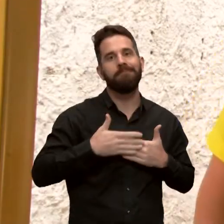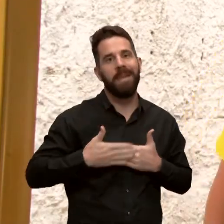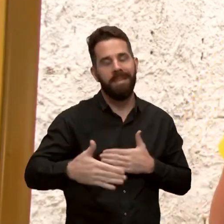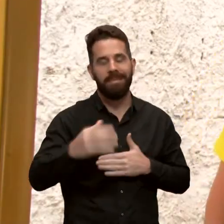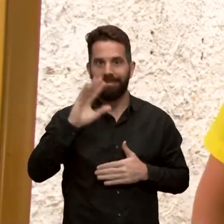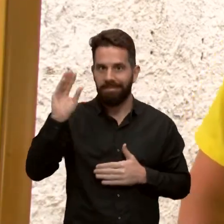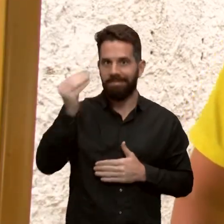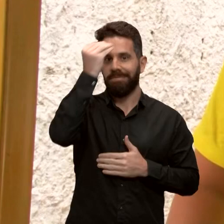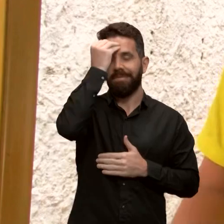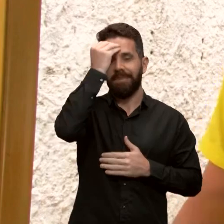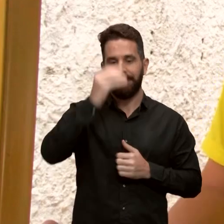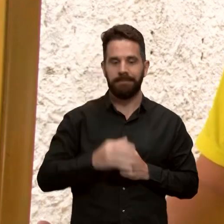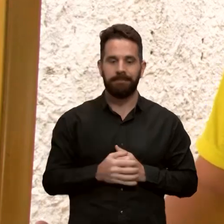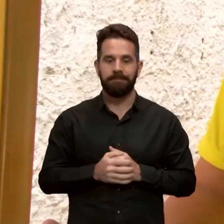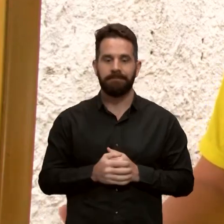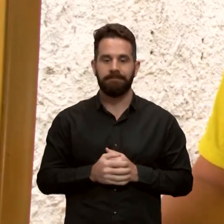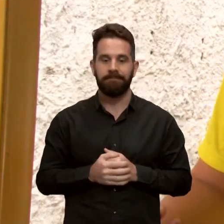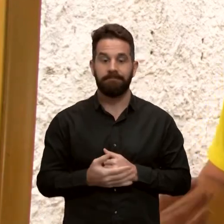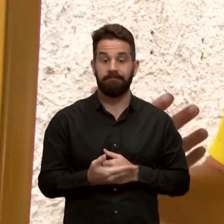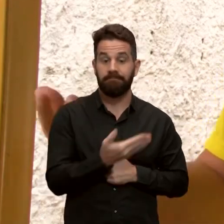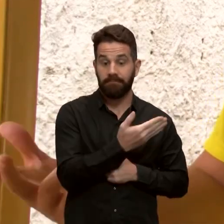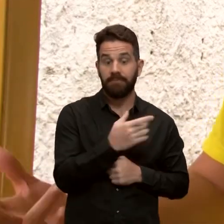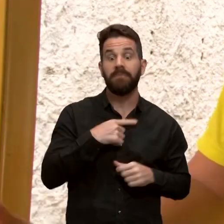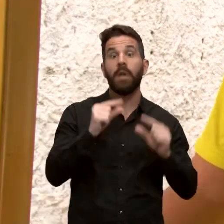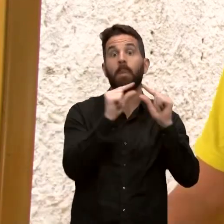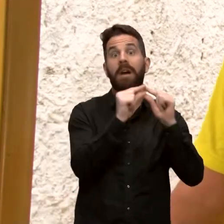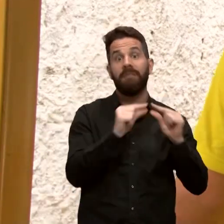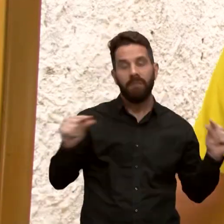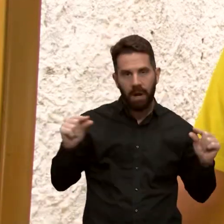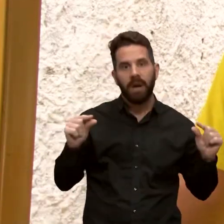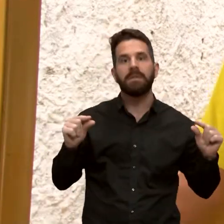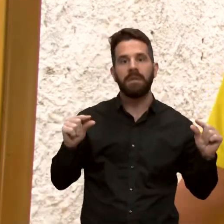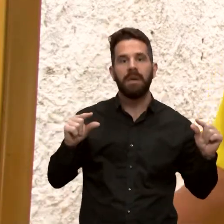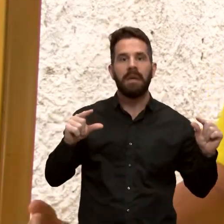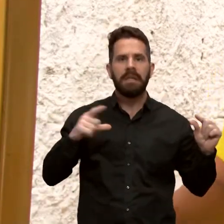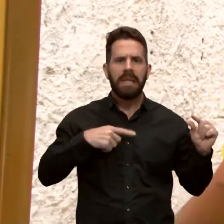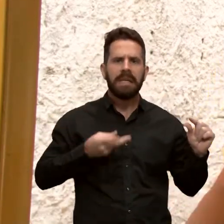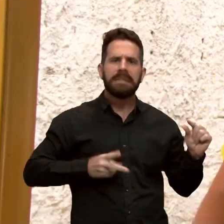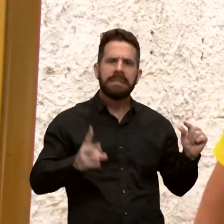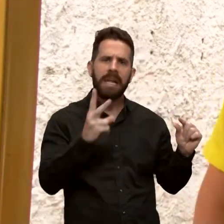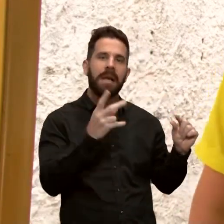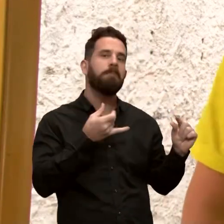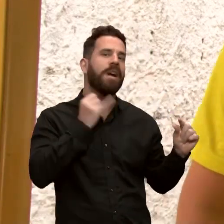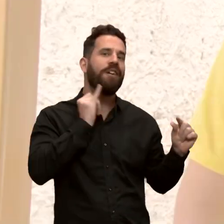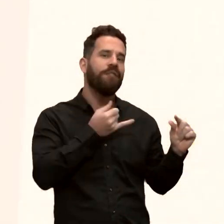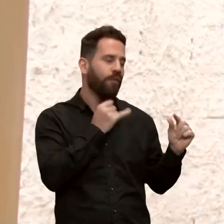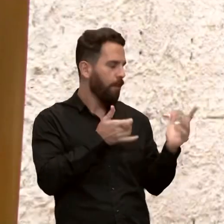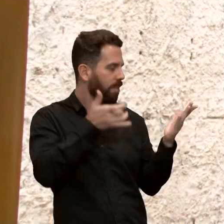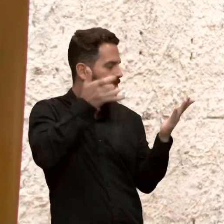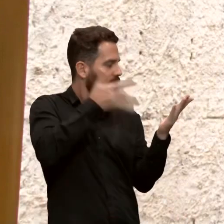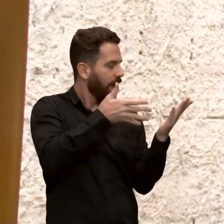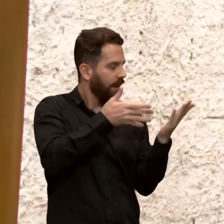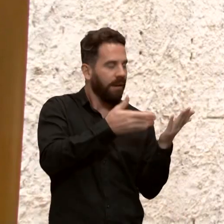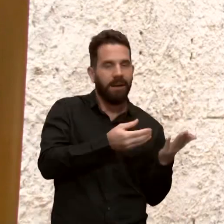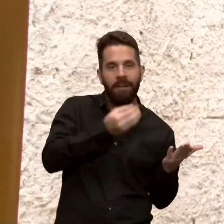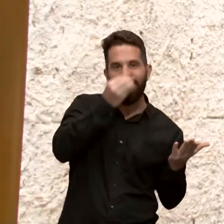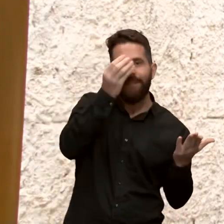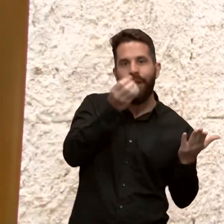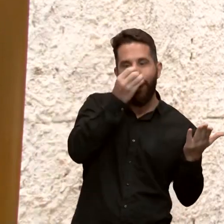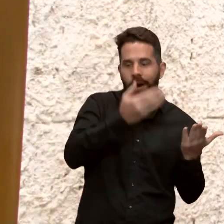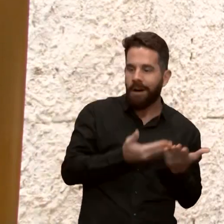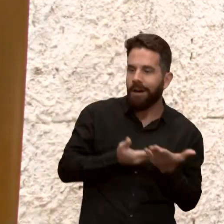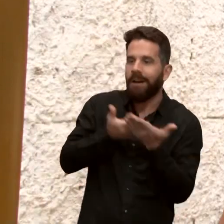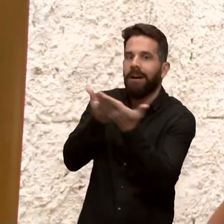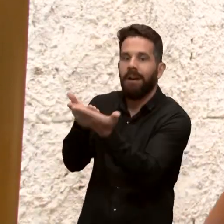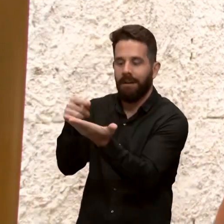que fala que fica sempre um pouco de perfume nas mãos que oferecem rosas. E isso é um pouco da gente também. A gente brinca muito que o